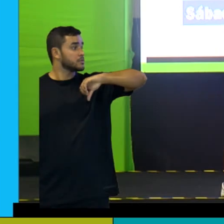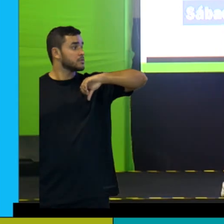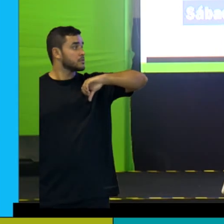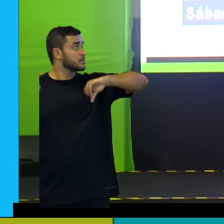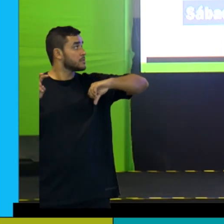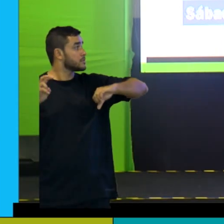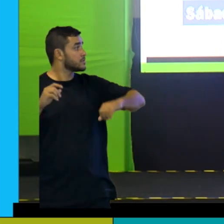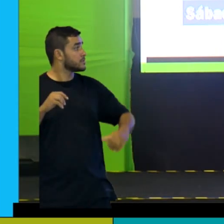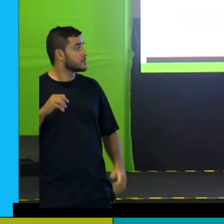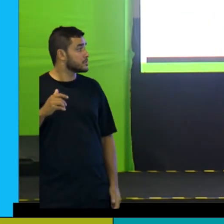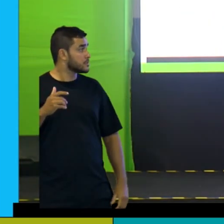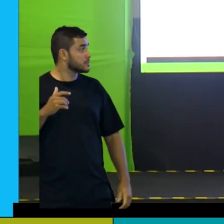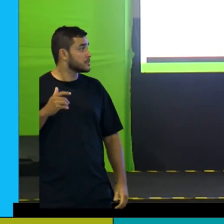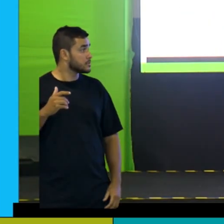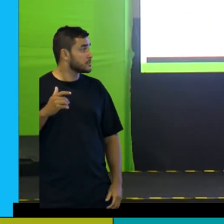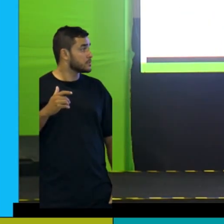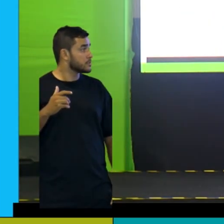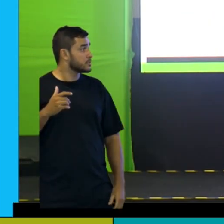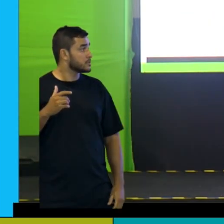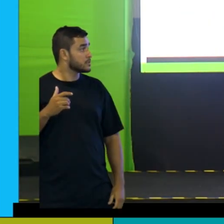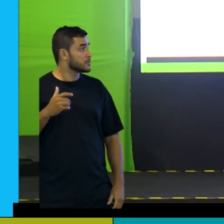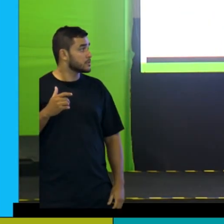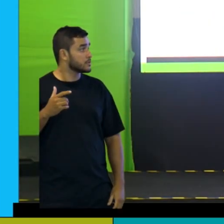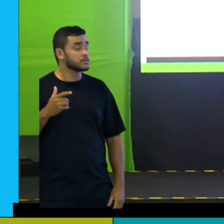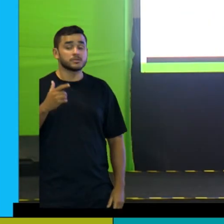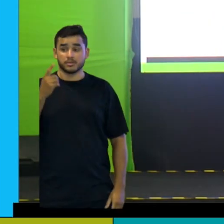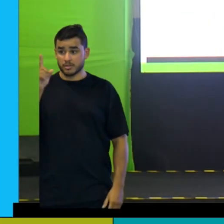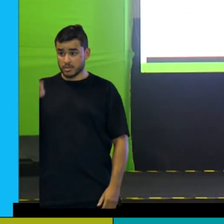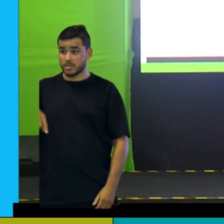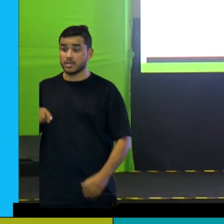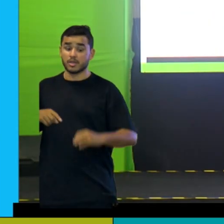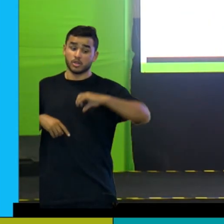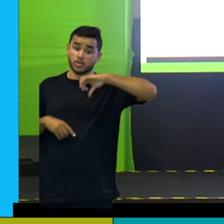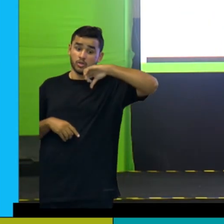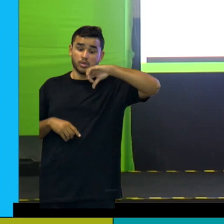pelo menos 3 km de velocidade a mais.